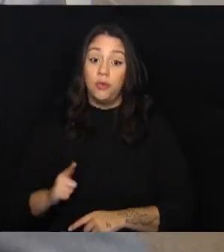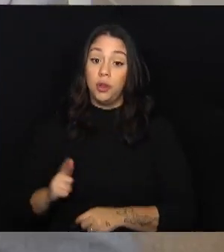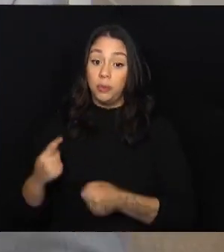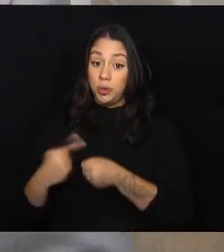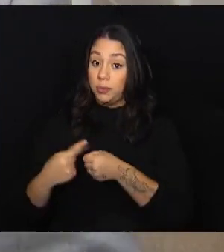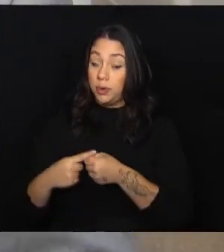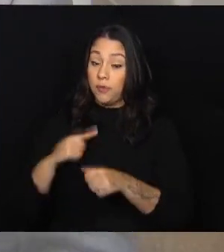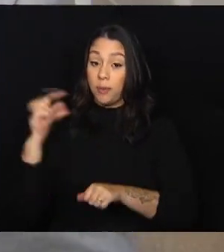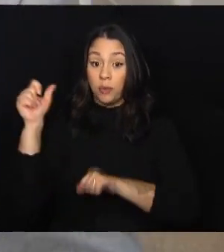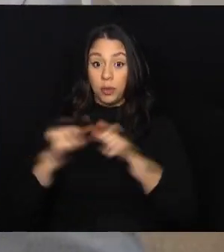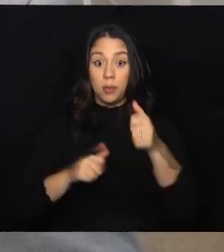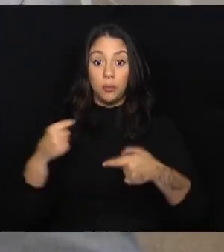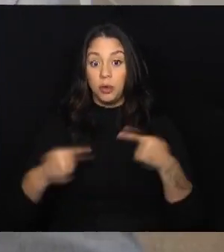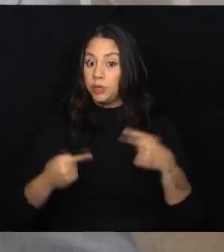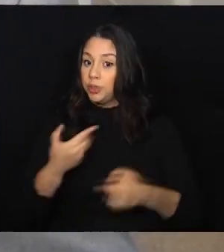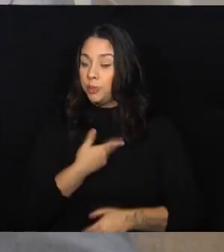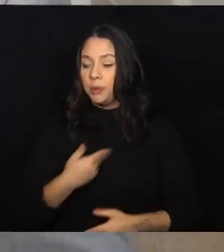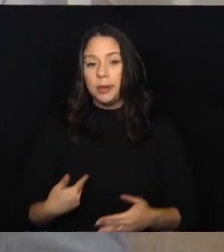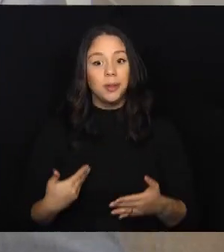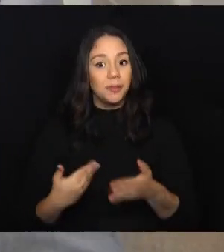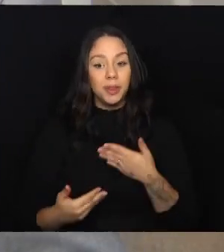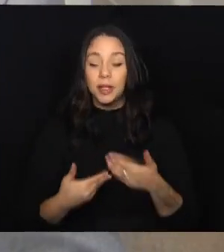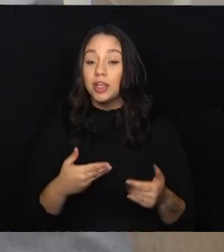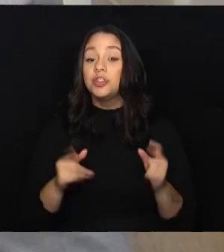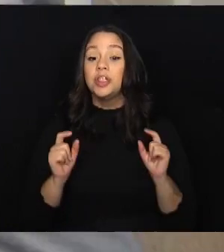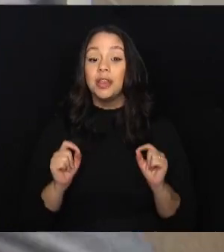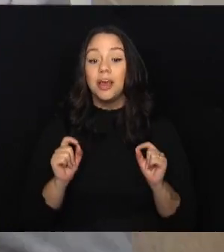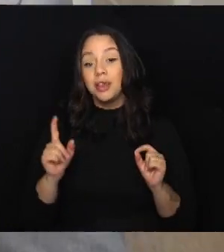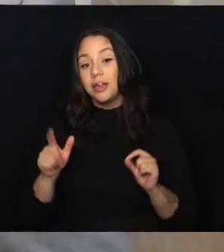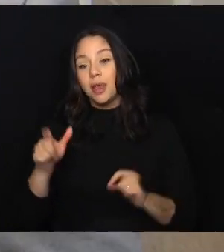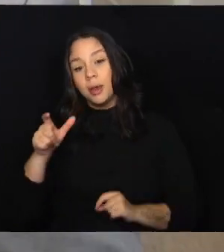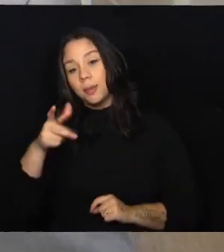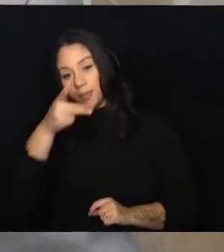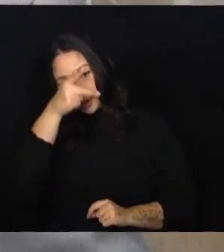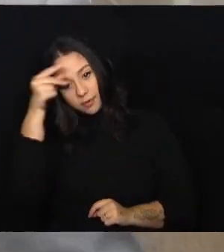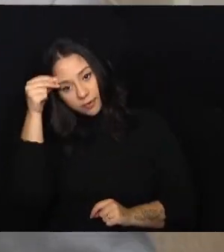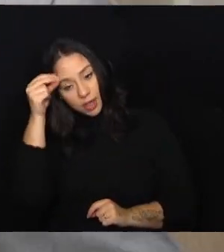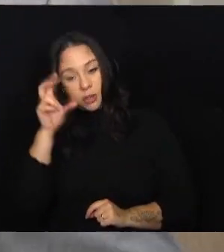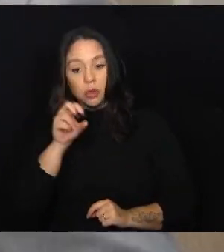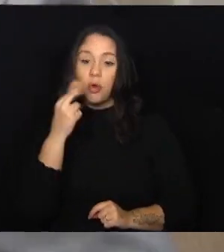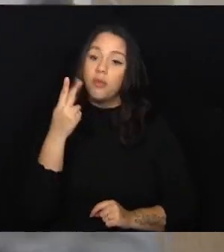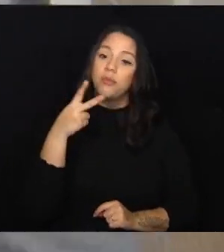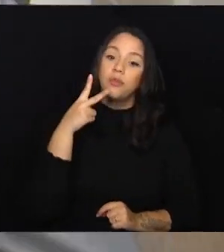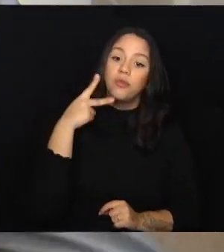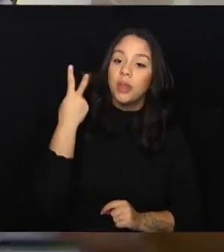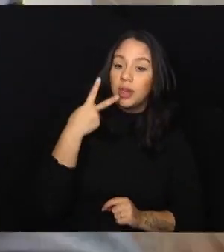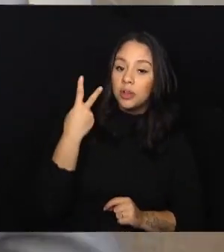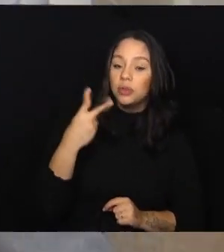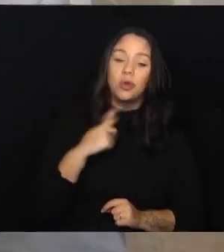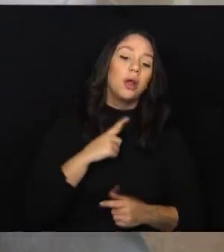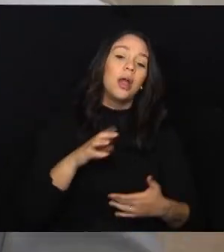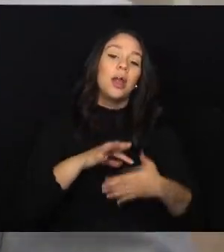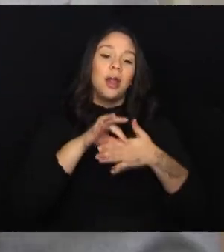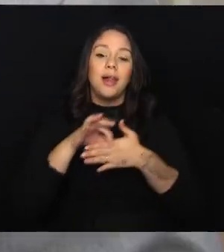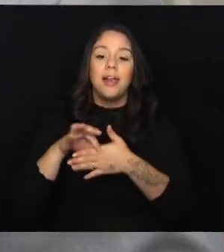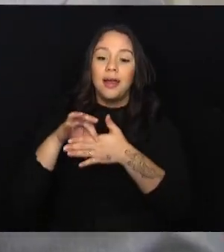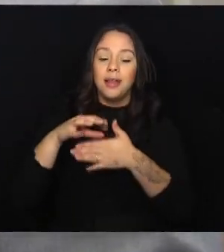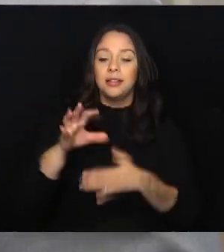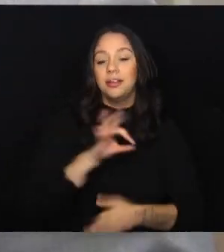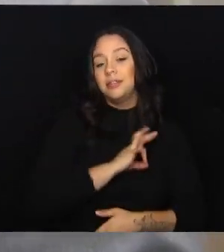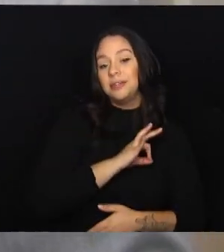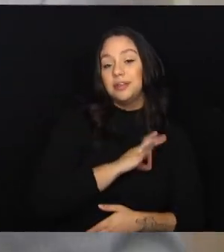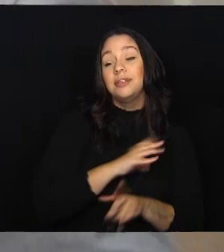Municipal vai transformar em política pública então Independente de quem vem a ser o nosso prefeito ou Vereador ou